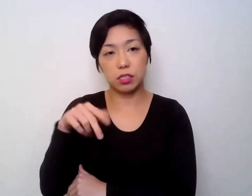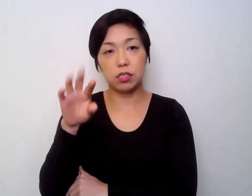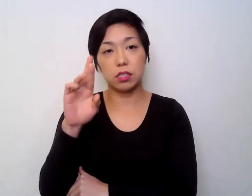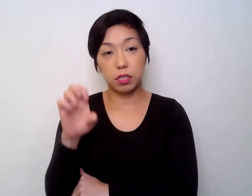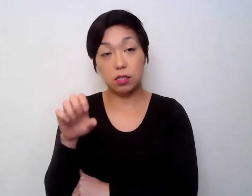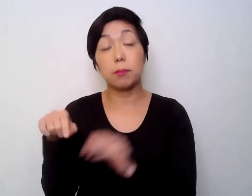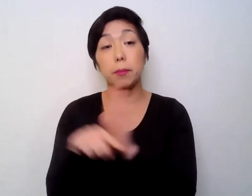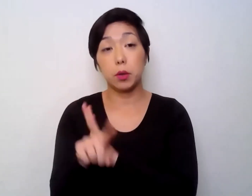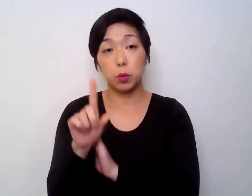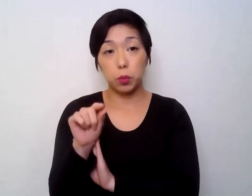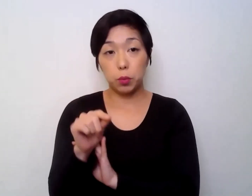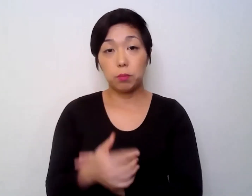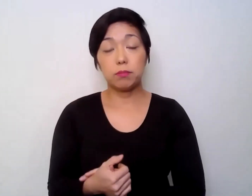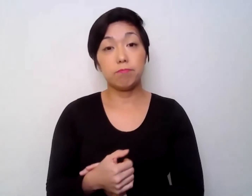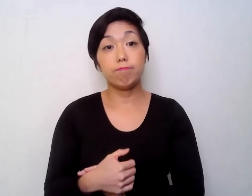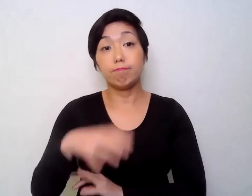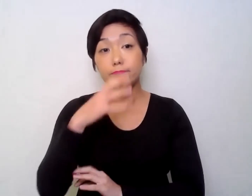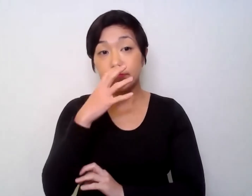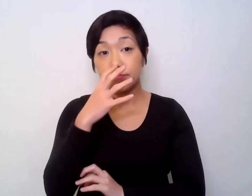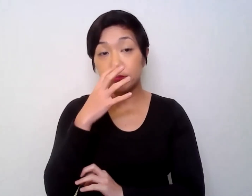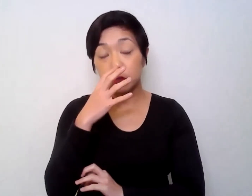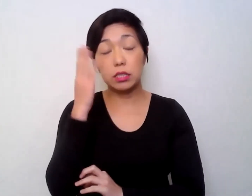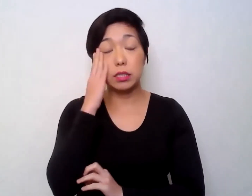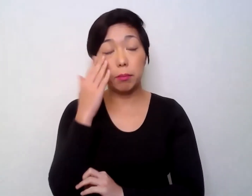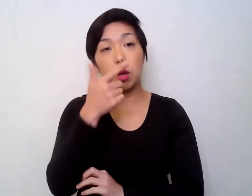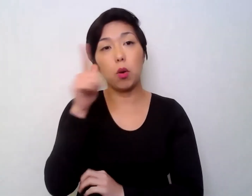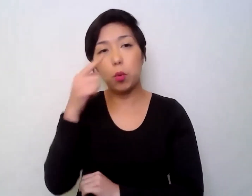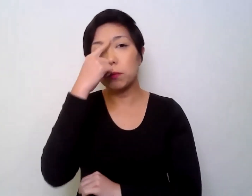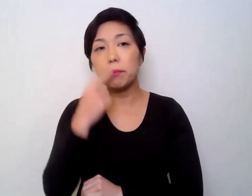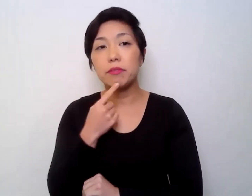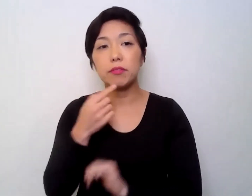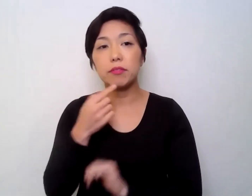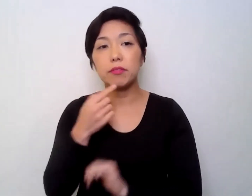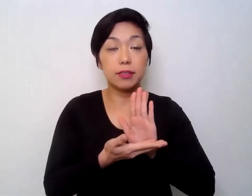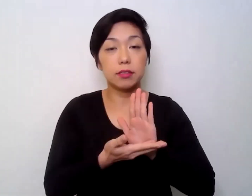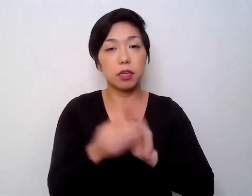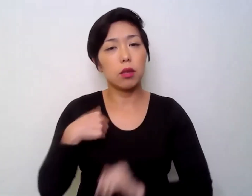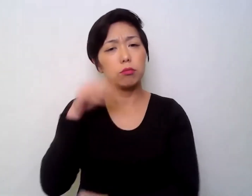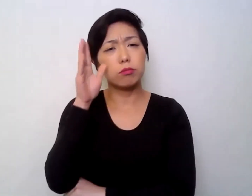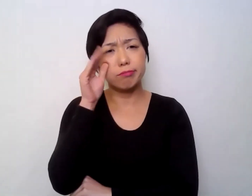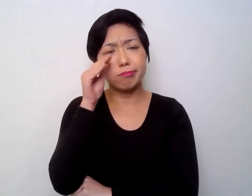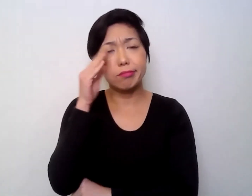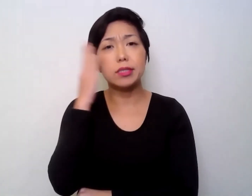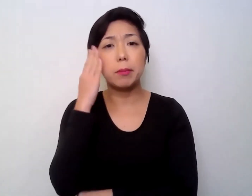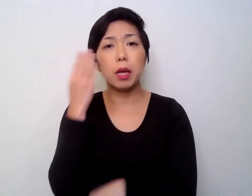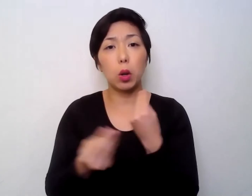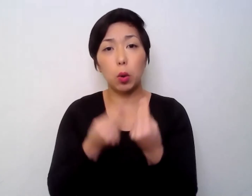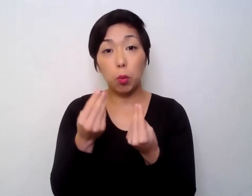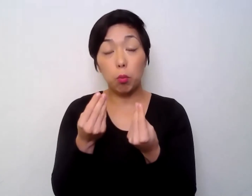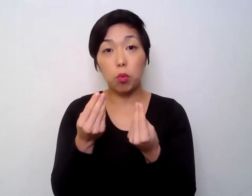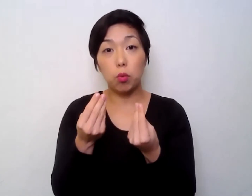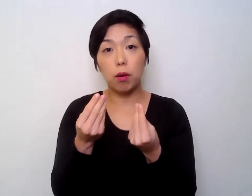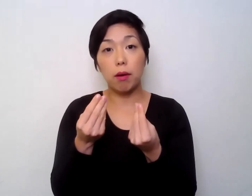seguinte impressionante esse outro perfil da Lina ela estava atenta a muita coisa eu fiquei curiosa sobre a abertura na parte inferior do